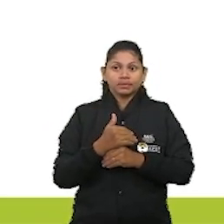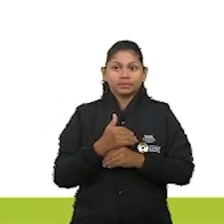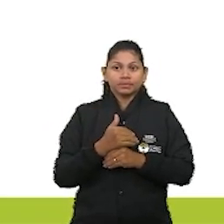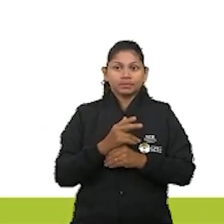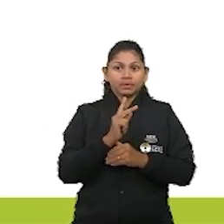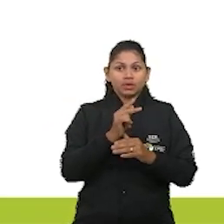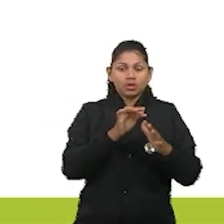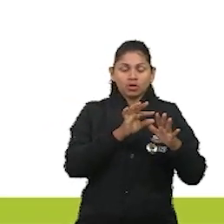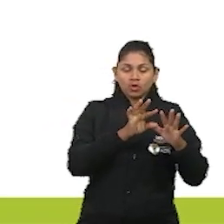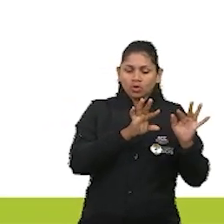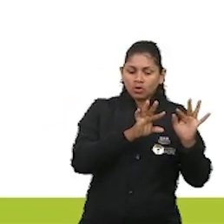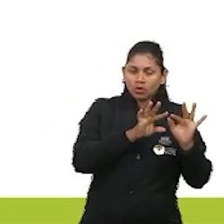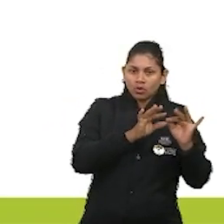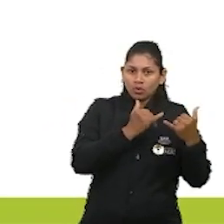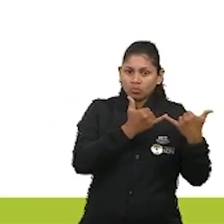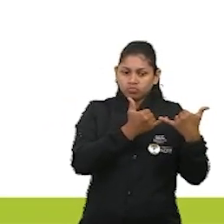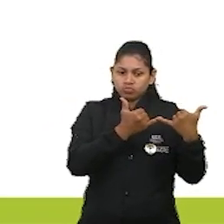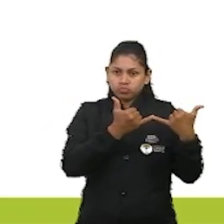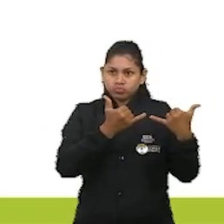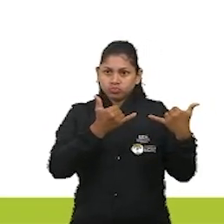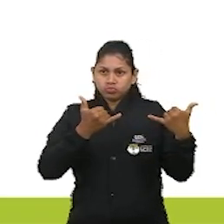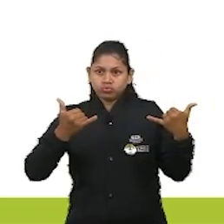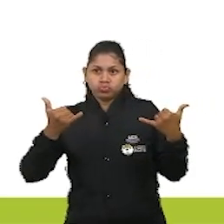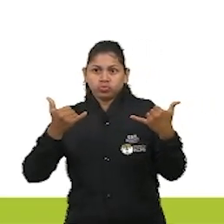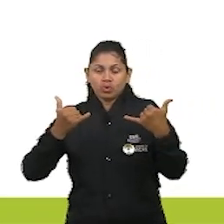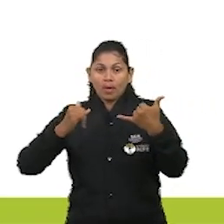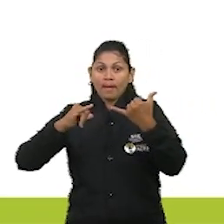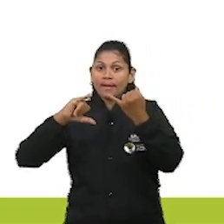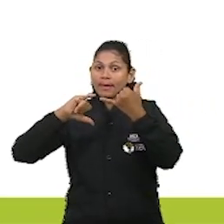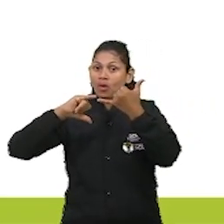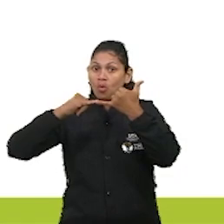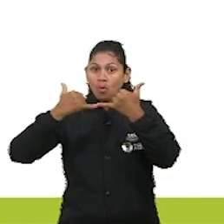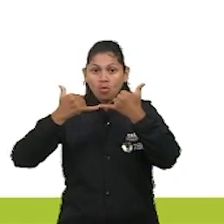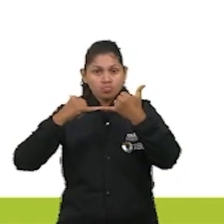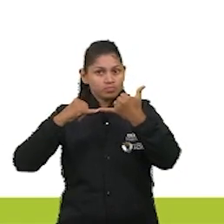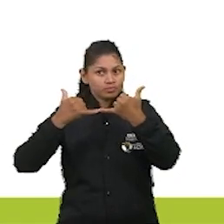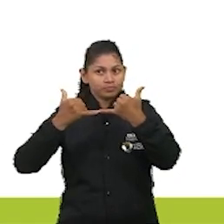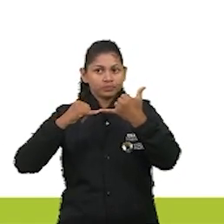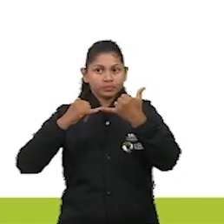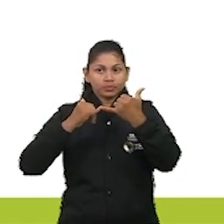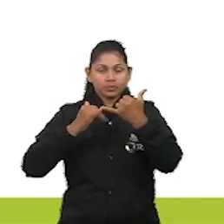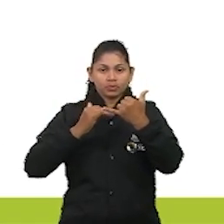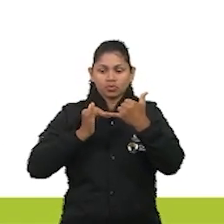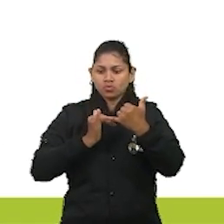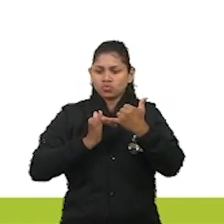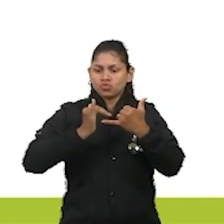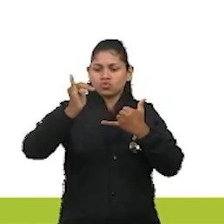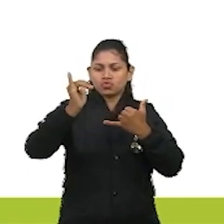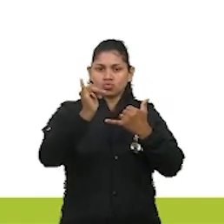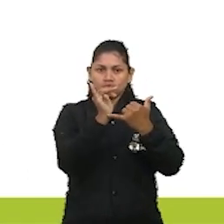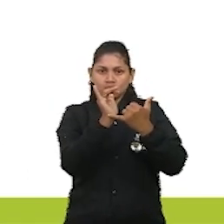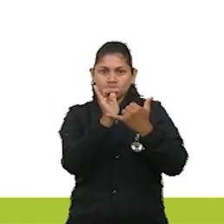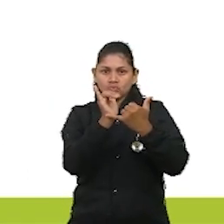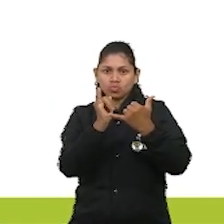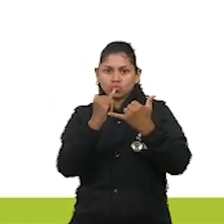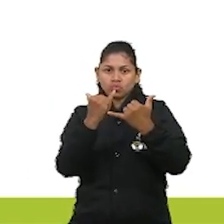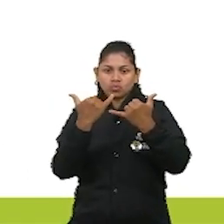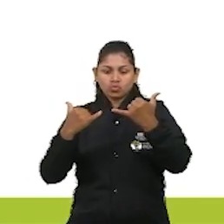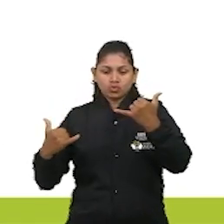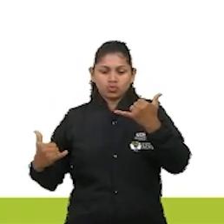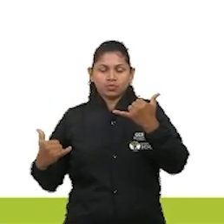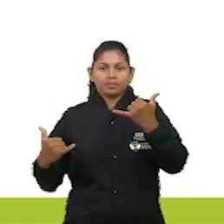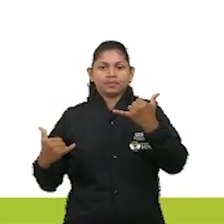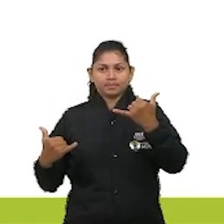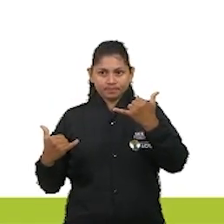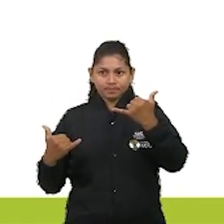no nó e se divide para I2 e I3, né? Como vocês podem verificar aí na imagem. I1 vai ser essa corrente